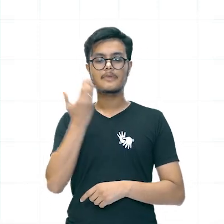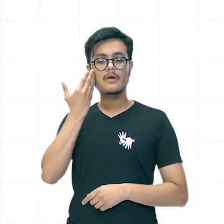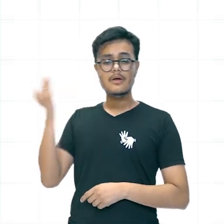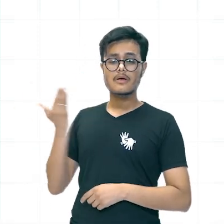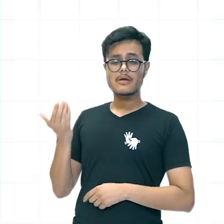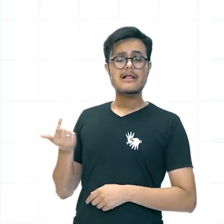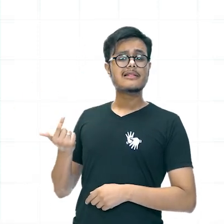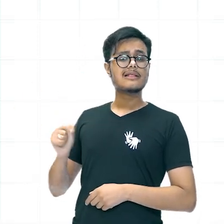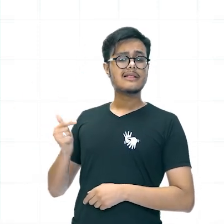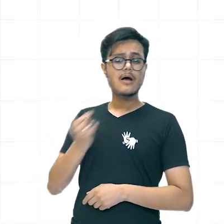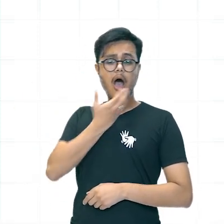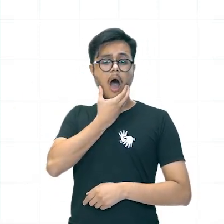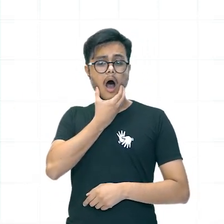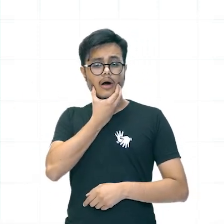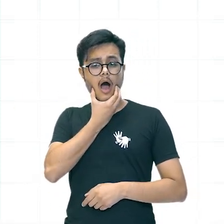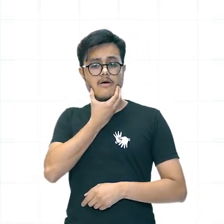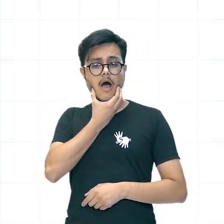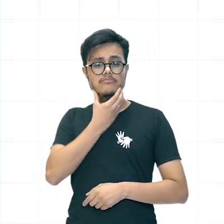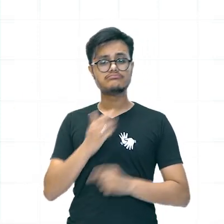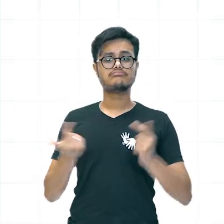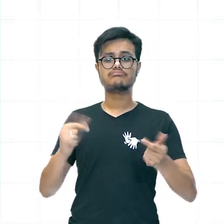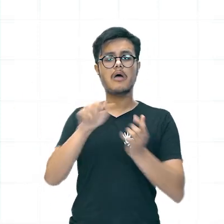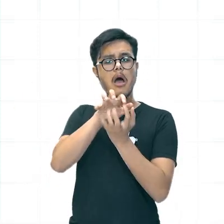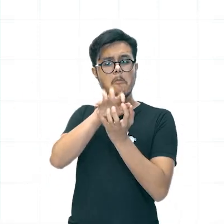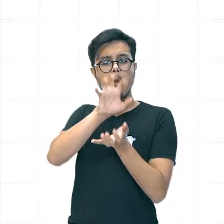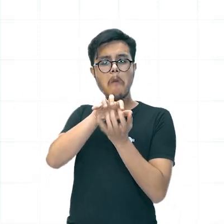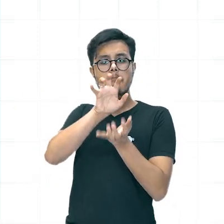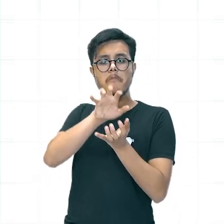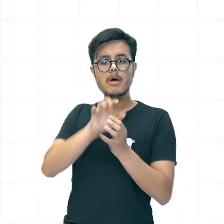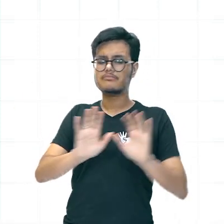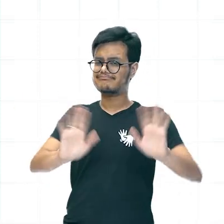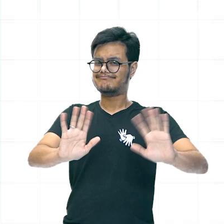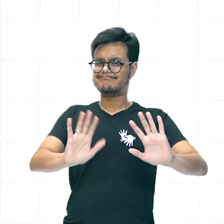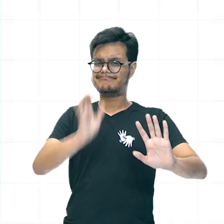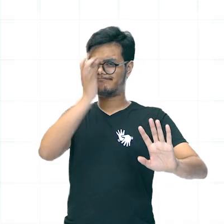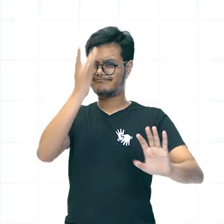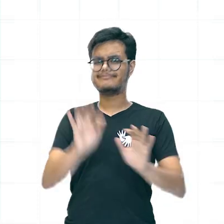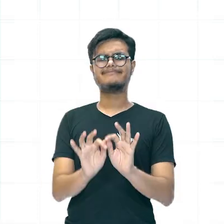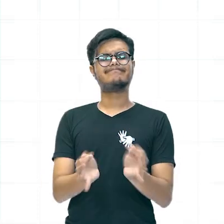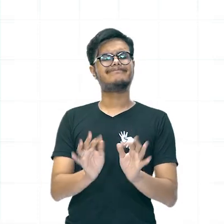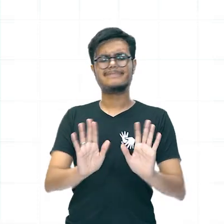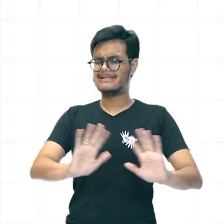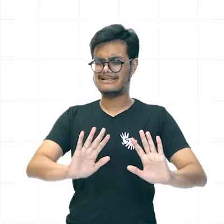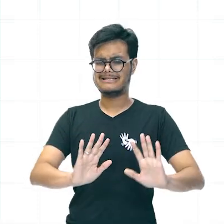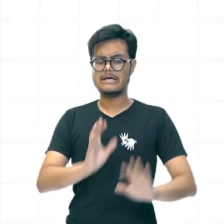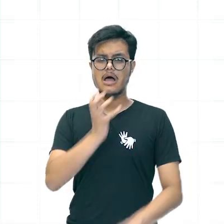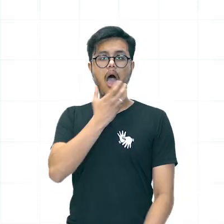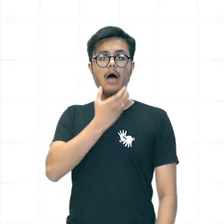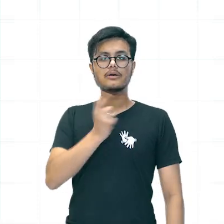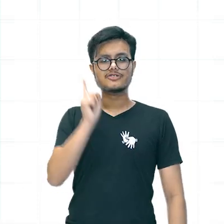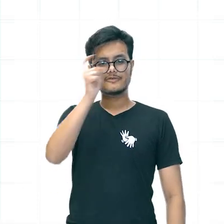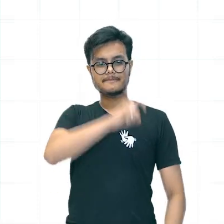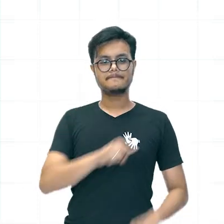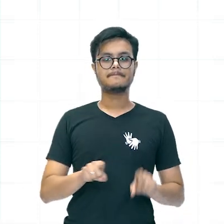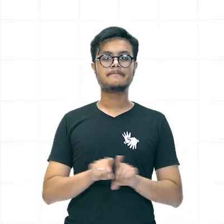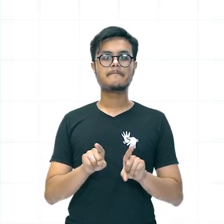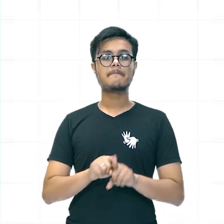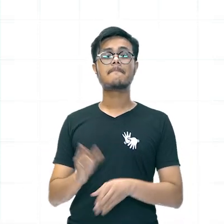que não possui maxilas, né? A boquinha deles não vai abrir com facilidade como a dos outros animais. E nós temos